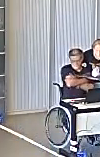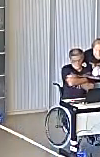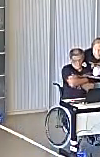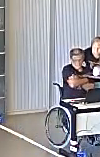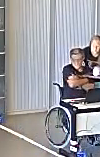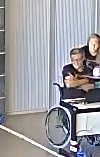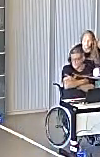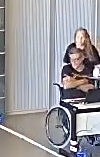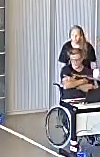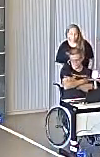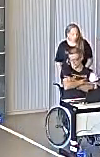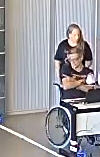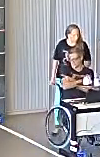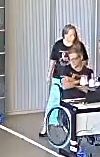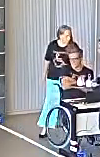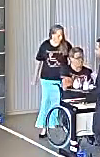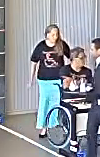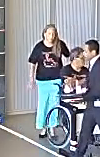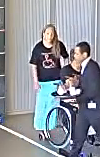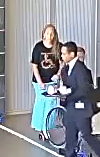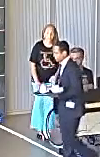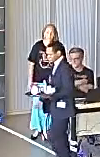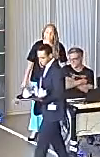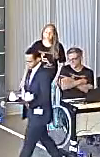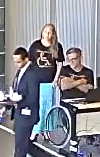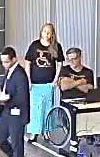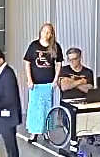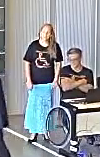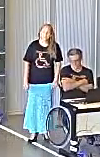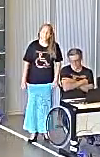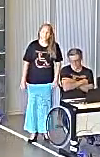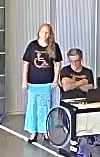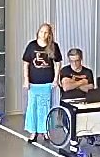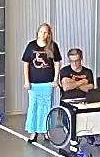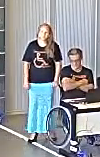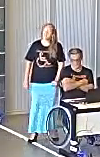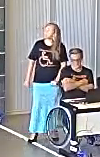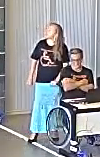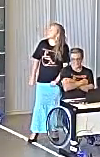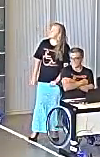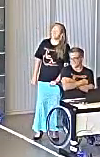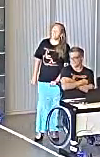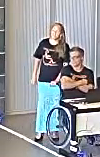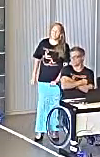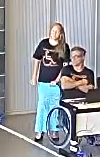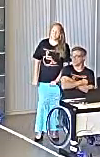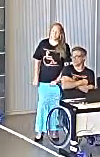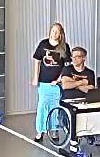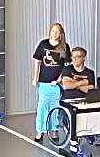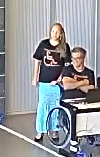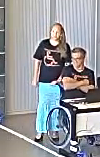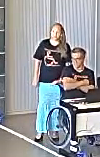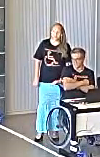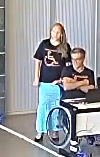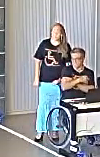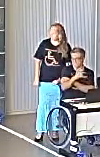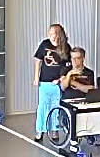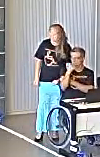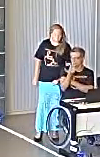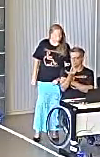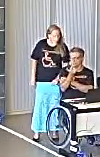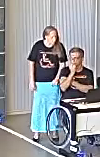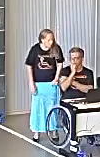soluções paliativas a cadeira de transbordo ou carregar o passageiro no Aí juntou